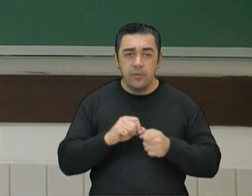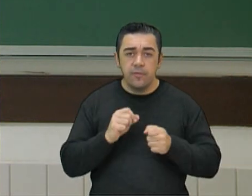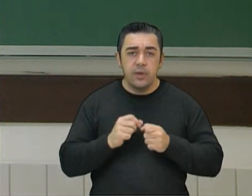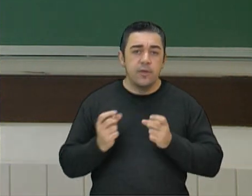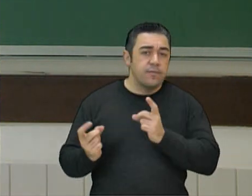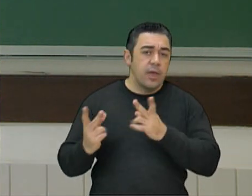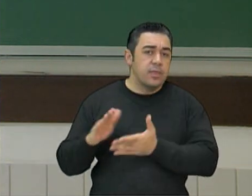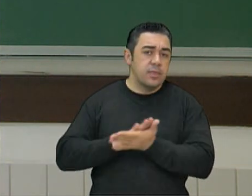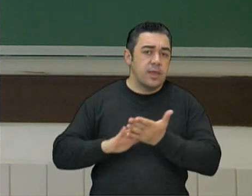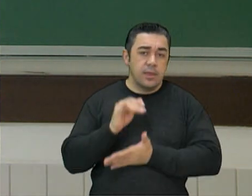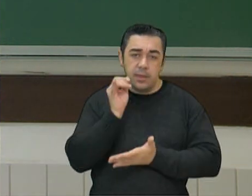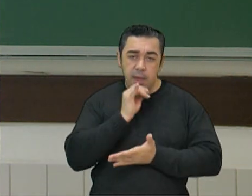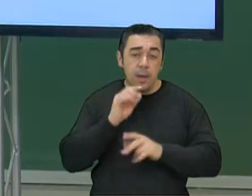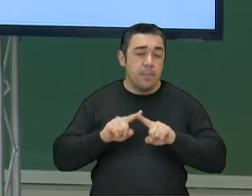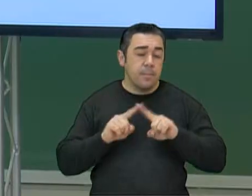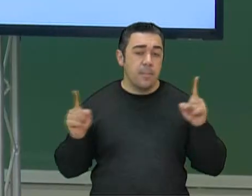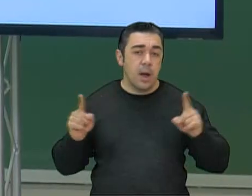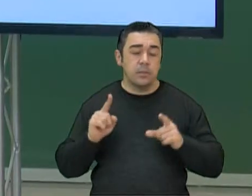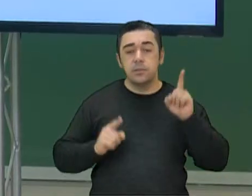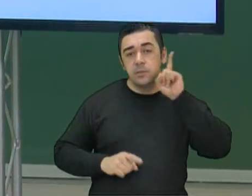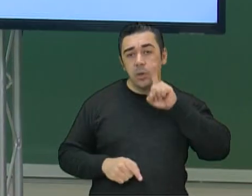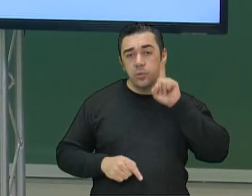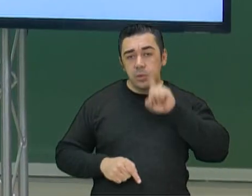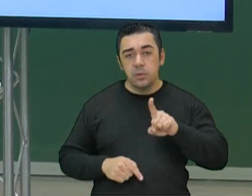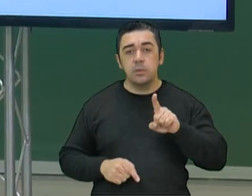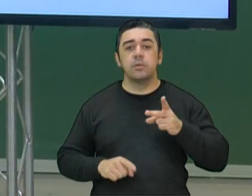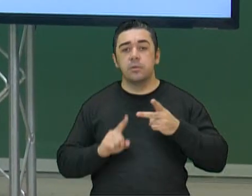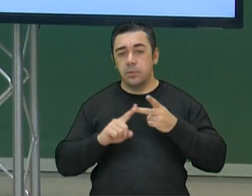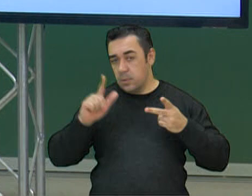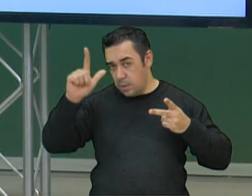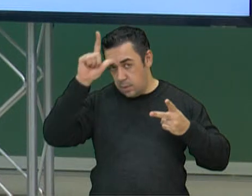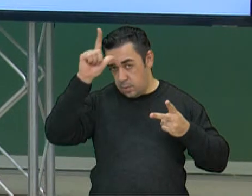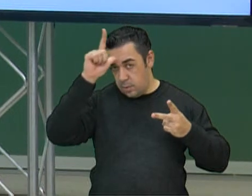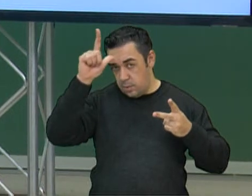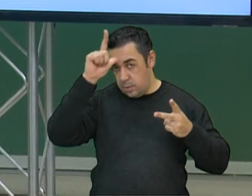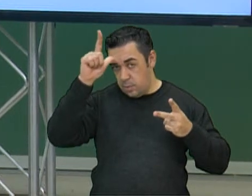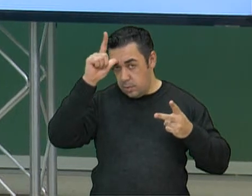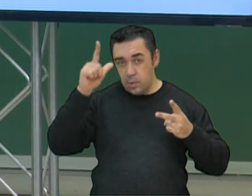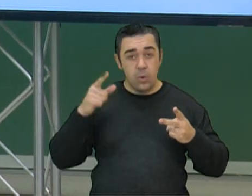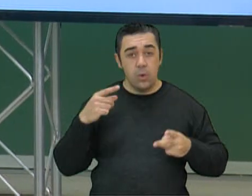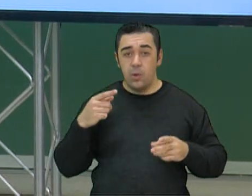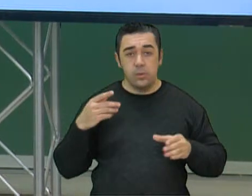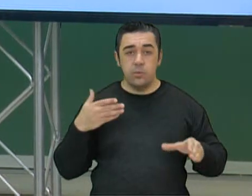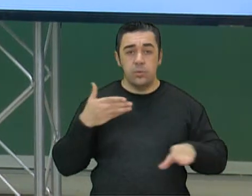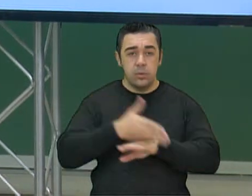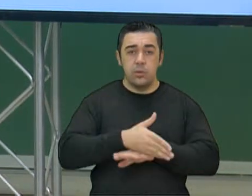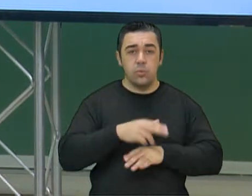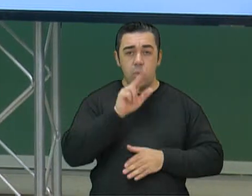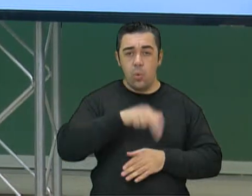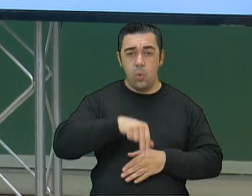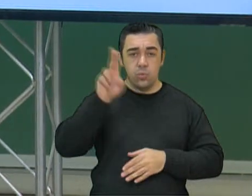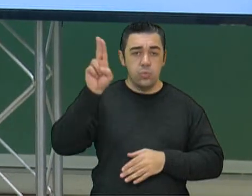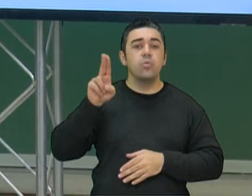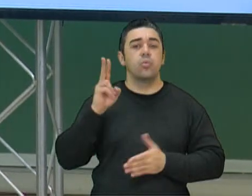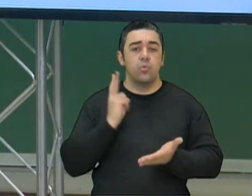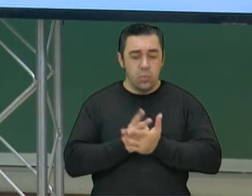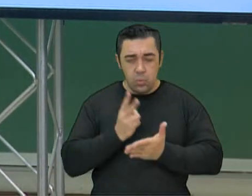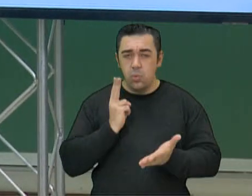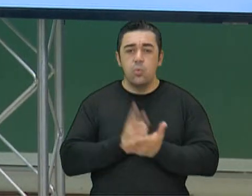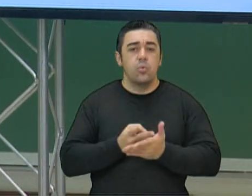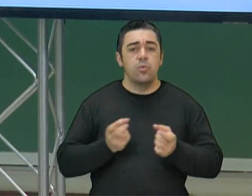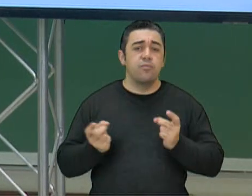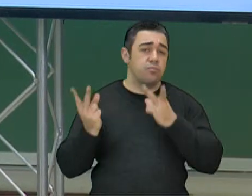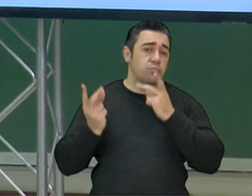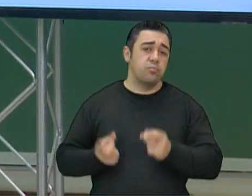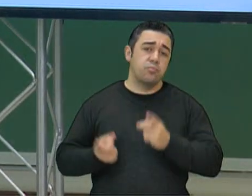com a Itália. Porém, Estados Unidos e Alemanha, que não faziam parte da Liga das Nações, continuaram a